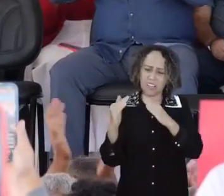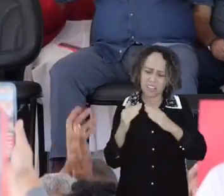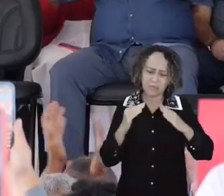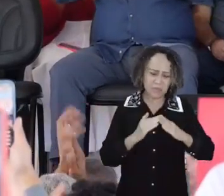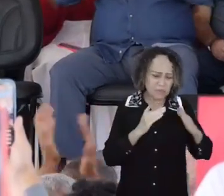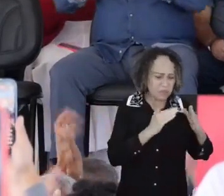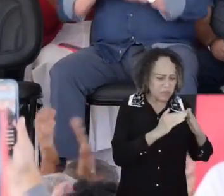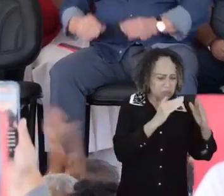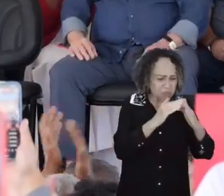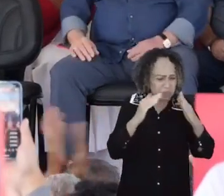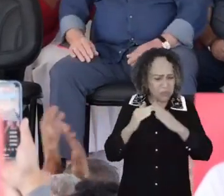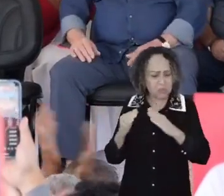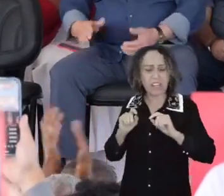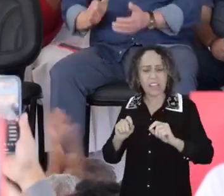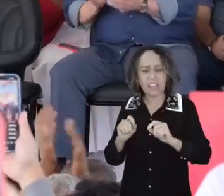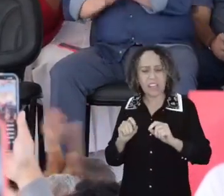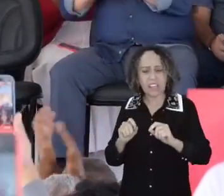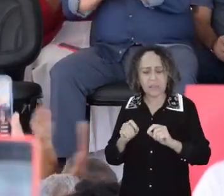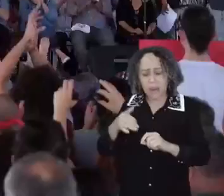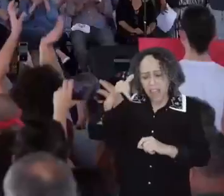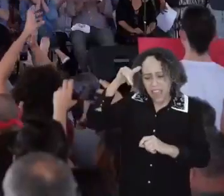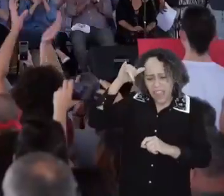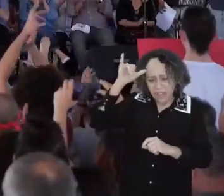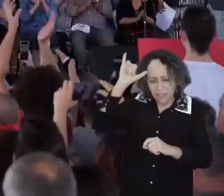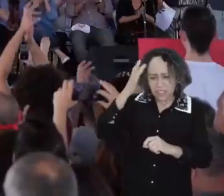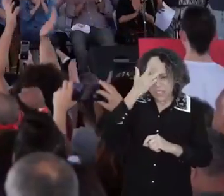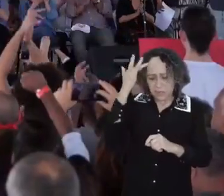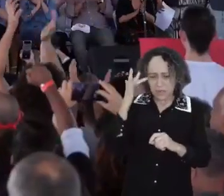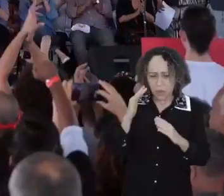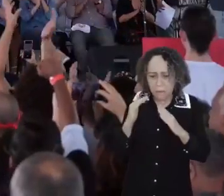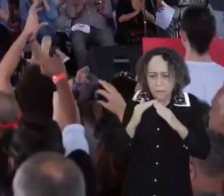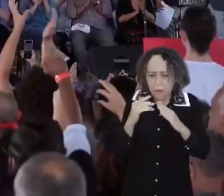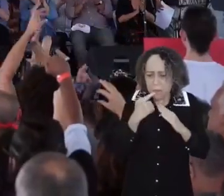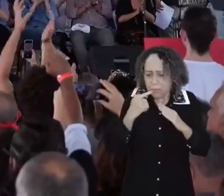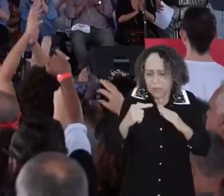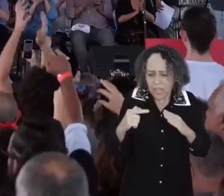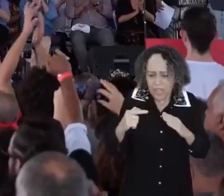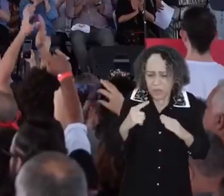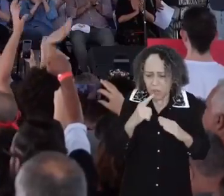moradia digna para o nosso povo, Cleudice.